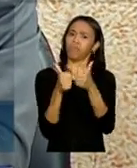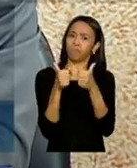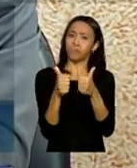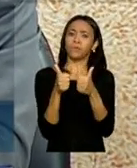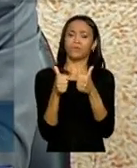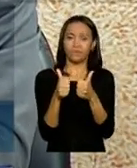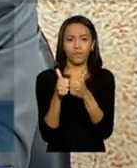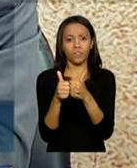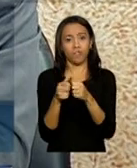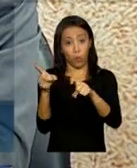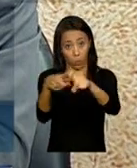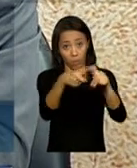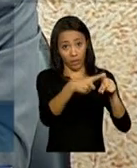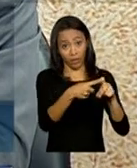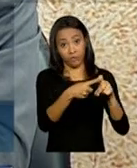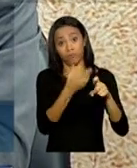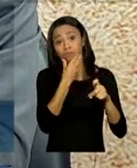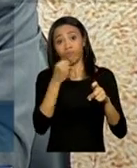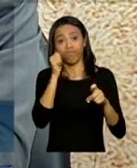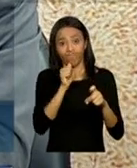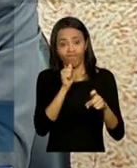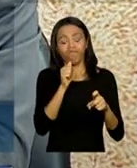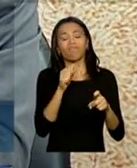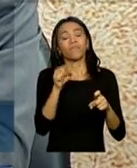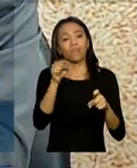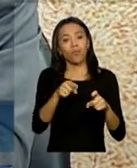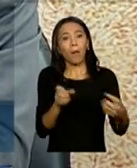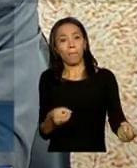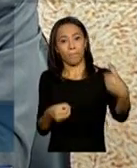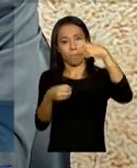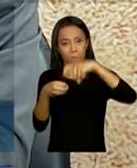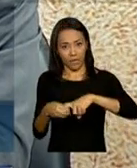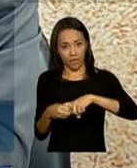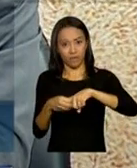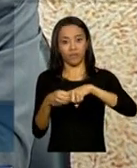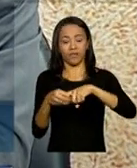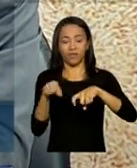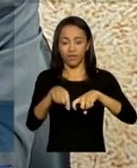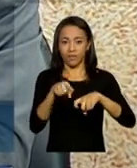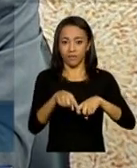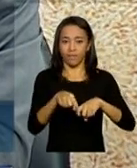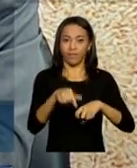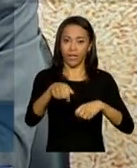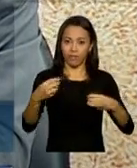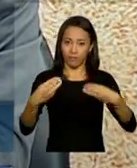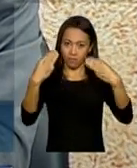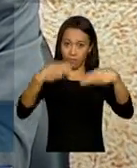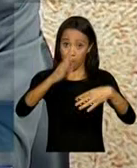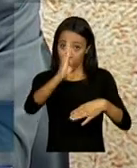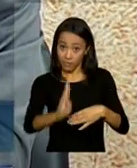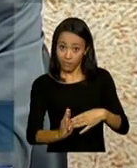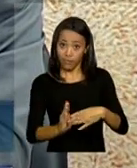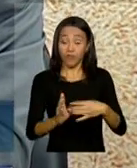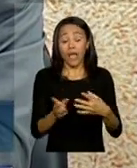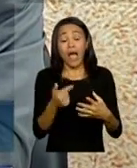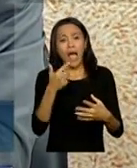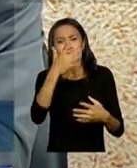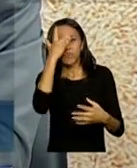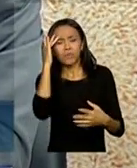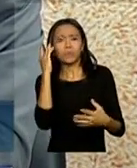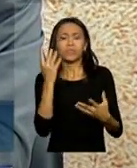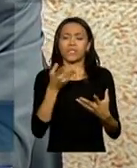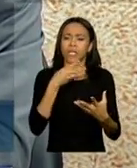médicos e médicas do da parceria do Ministério da Saúde com a opas e Ministério da Saúde de Cuba Os relatos que nós ouvimos do gestores